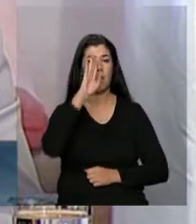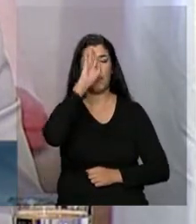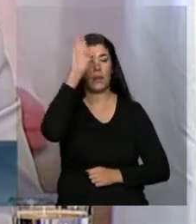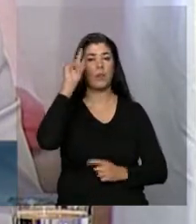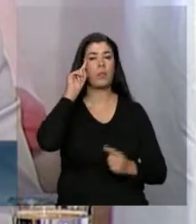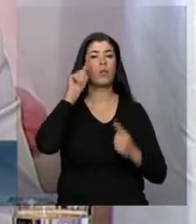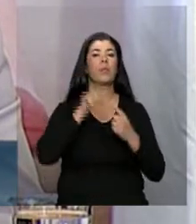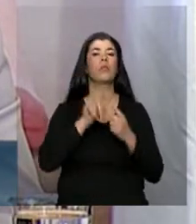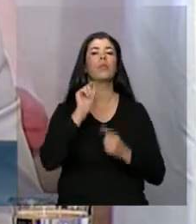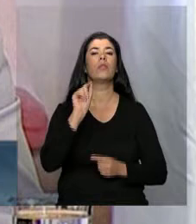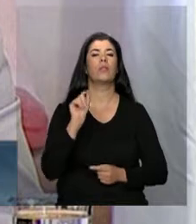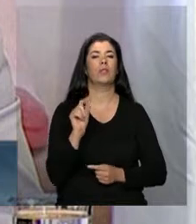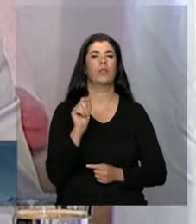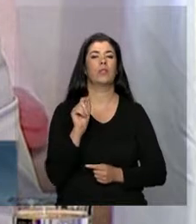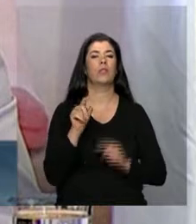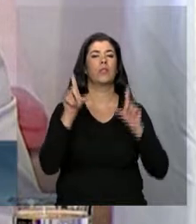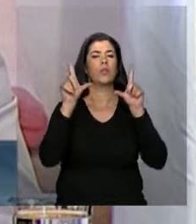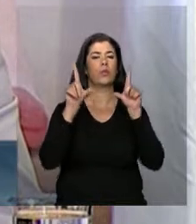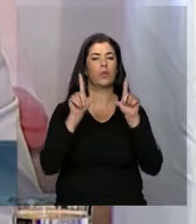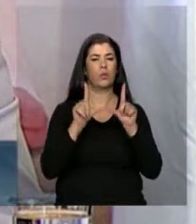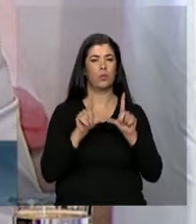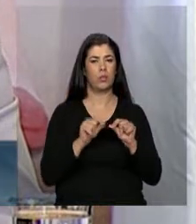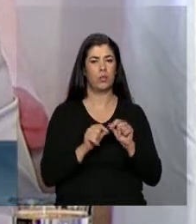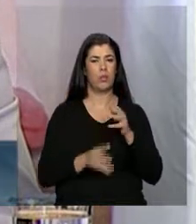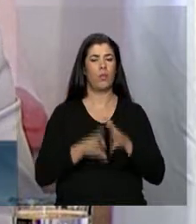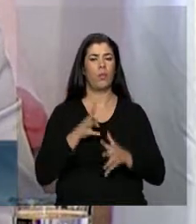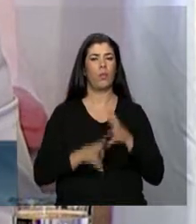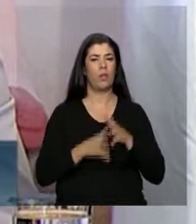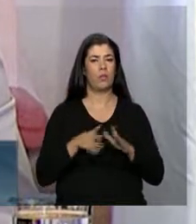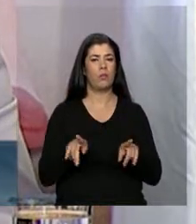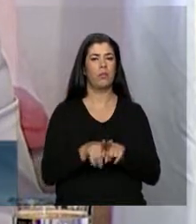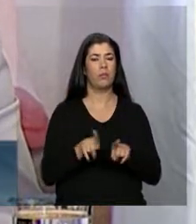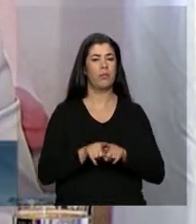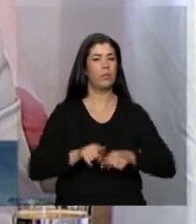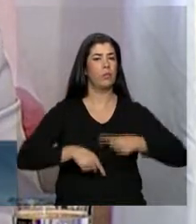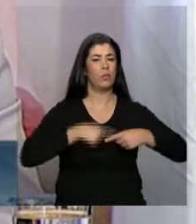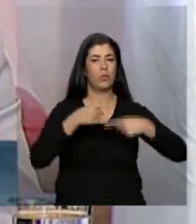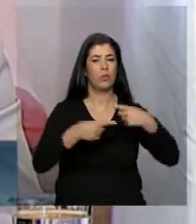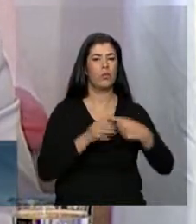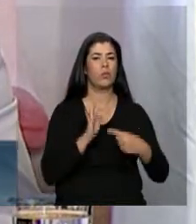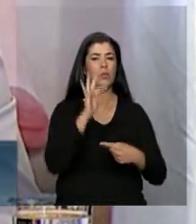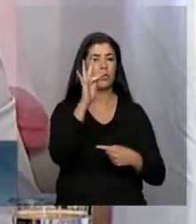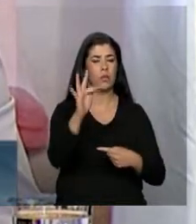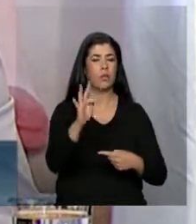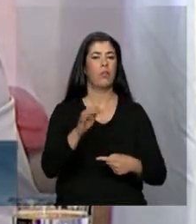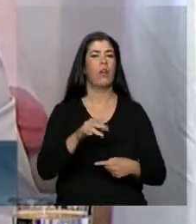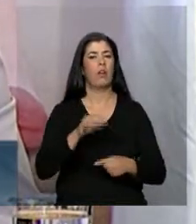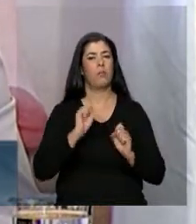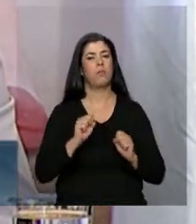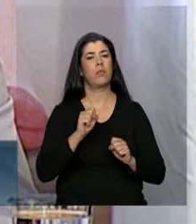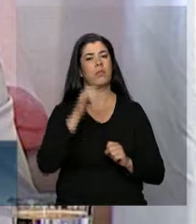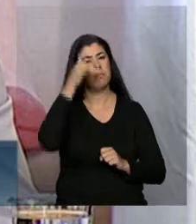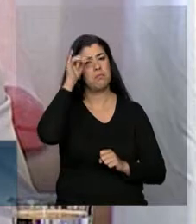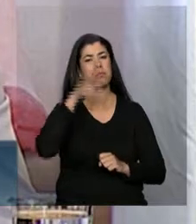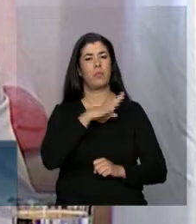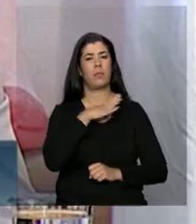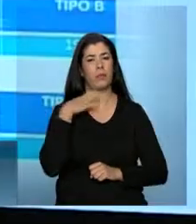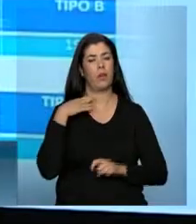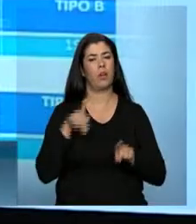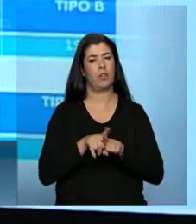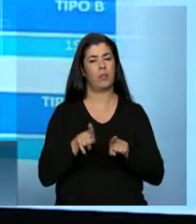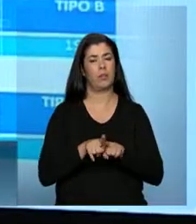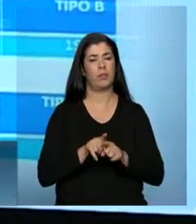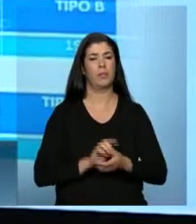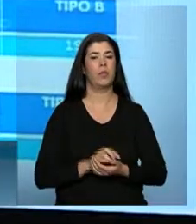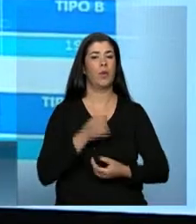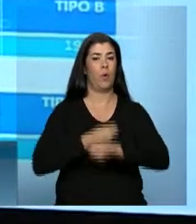principal objetivo diminuir essas complicações, consequentemente, os óbitos advindos da influenza.